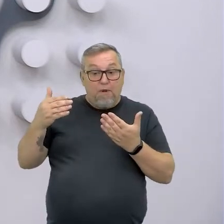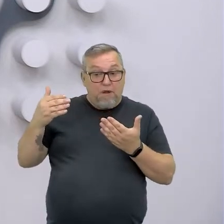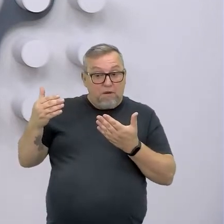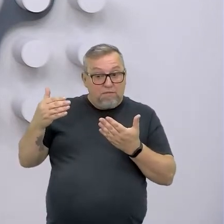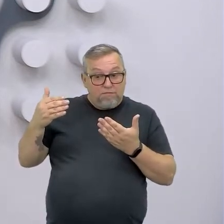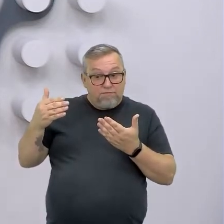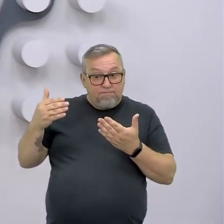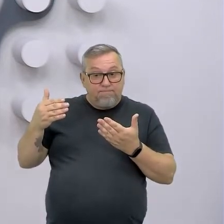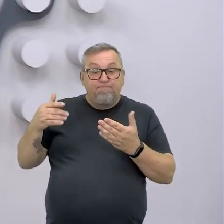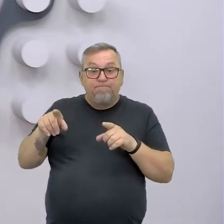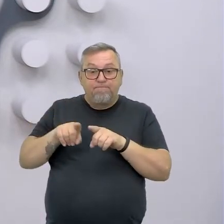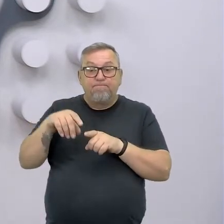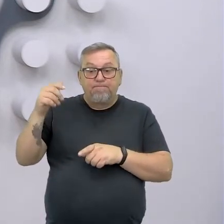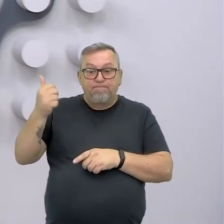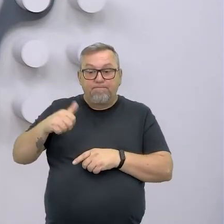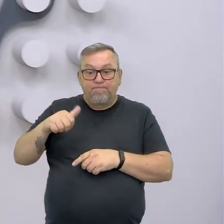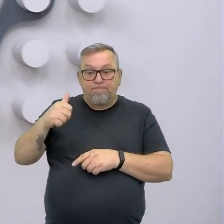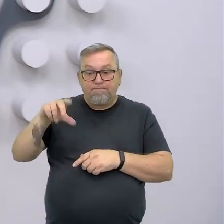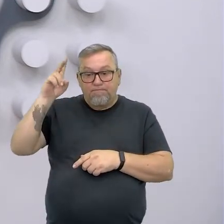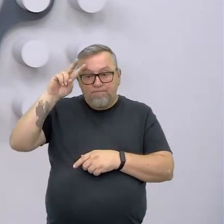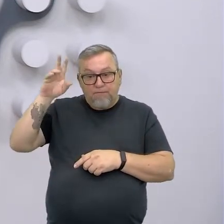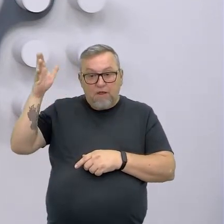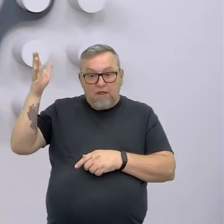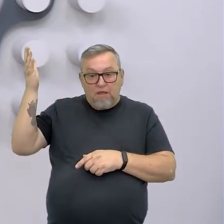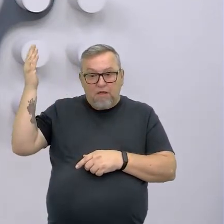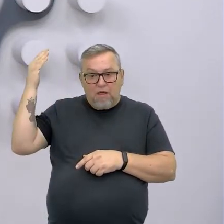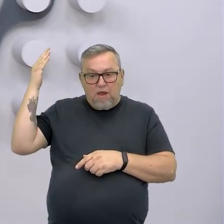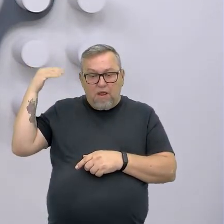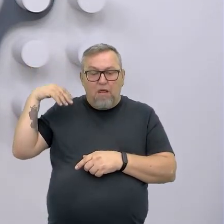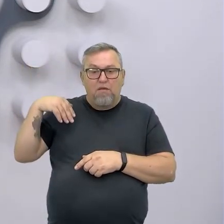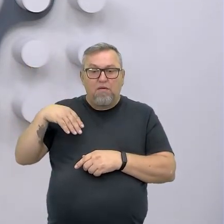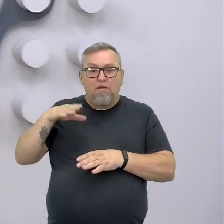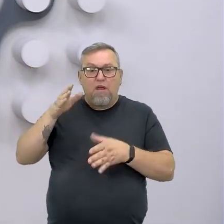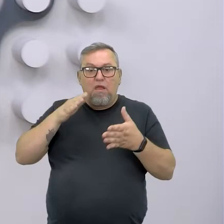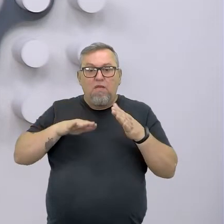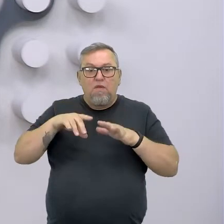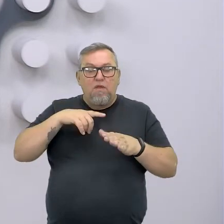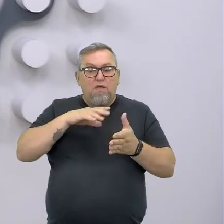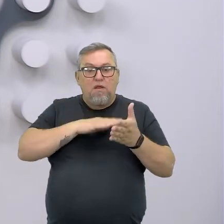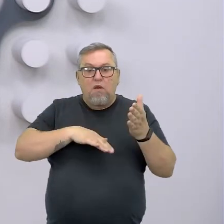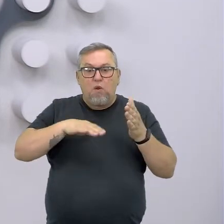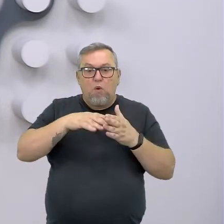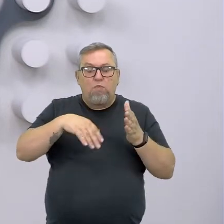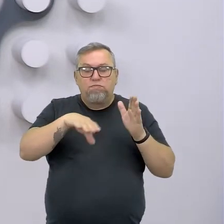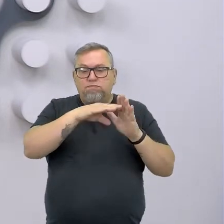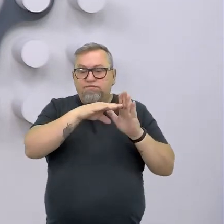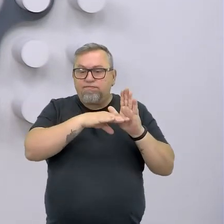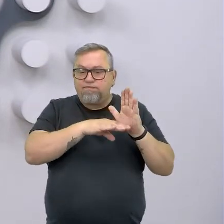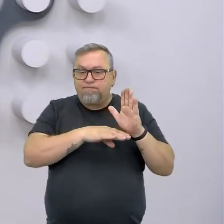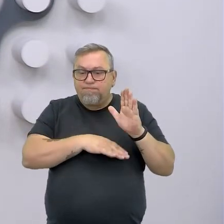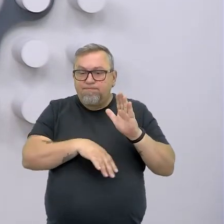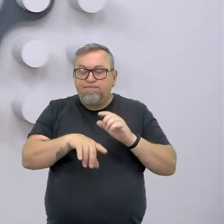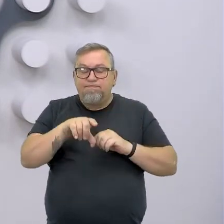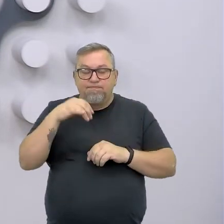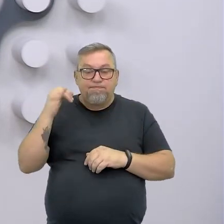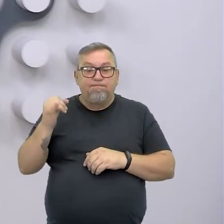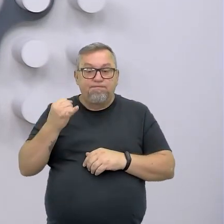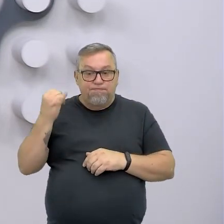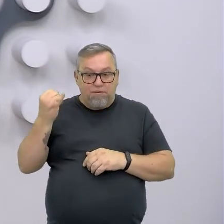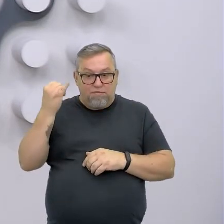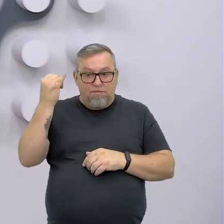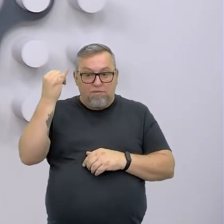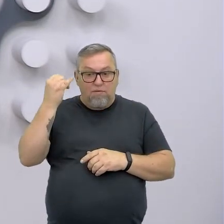comparativas e análises históricas, histórico-comparativas. Existem todas essas categorias importantes